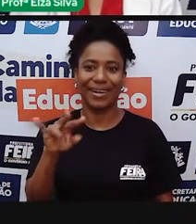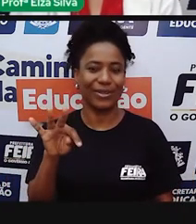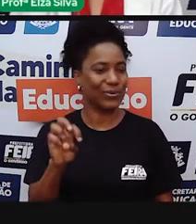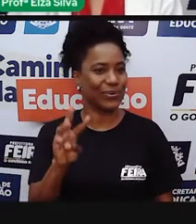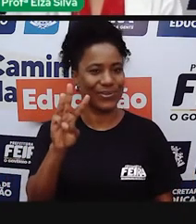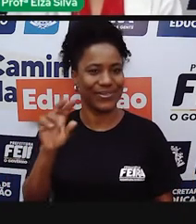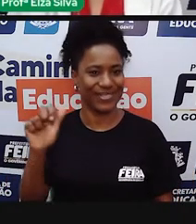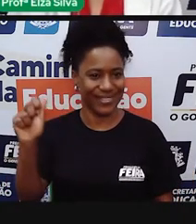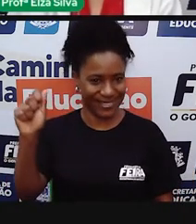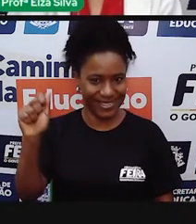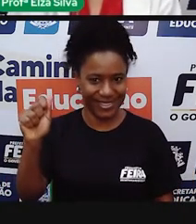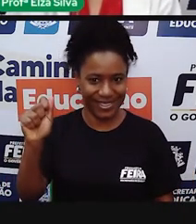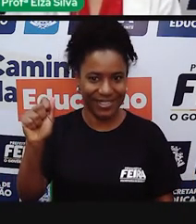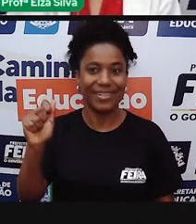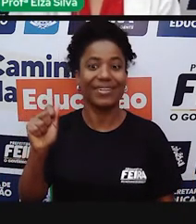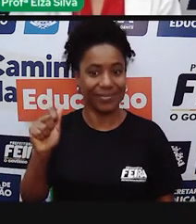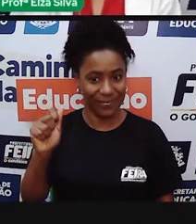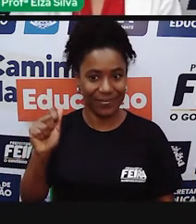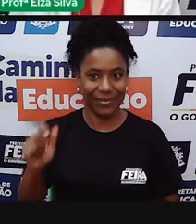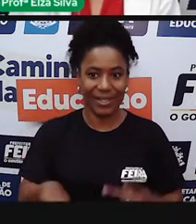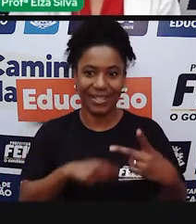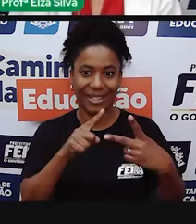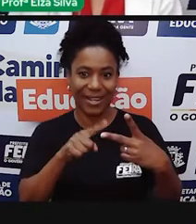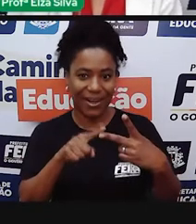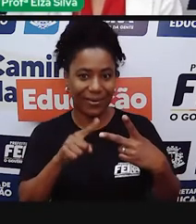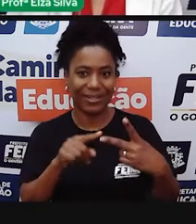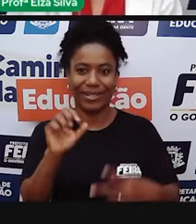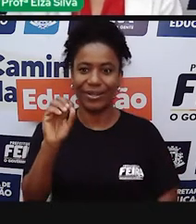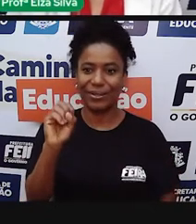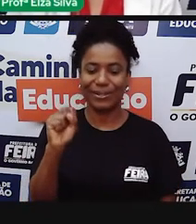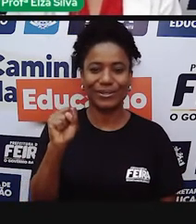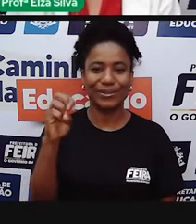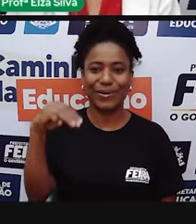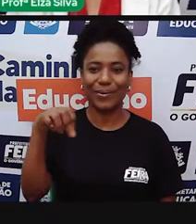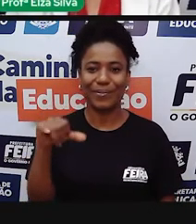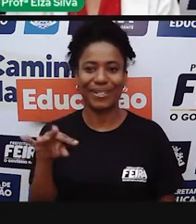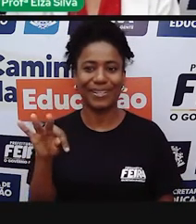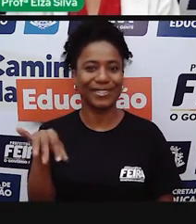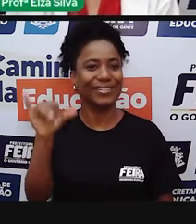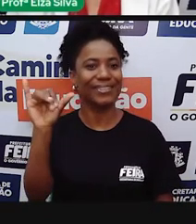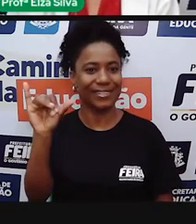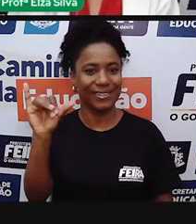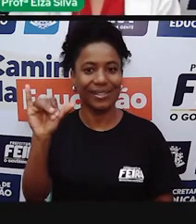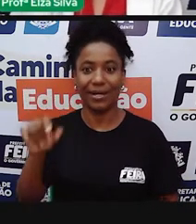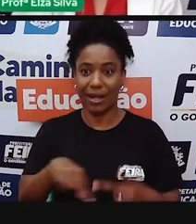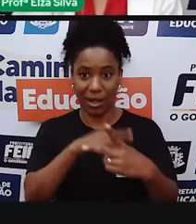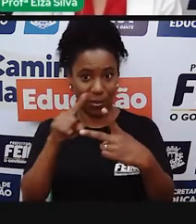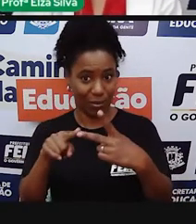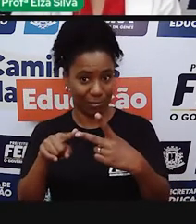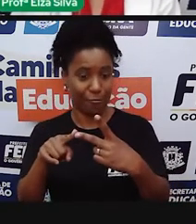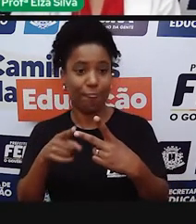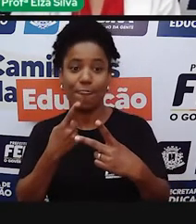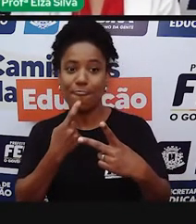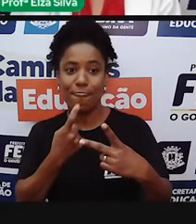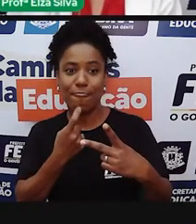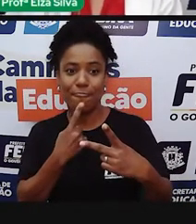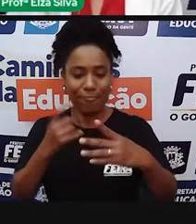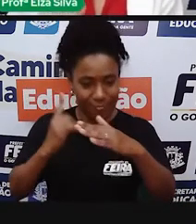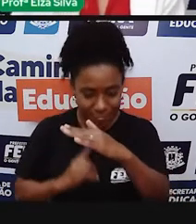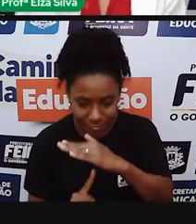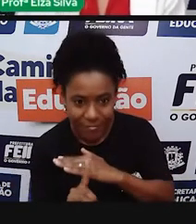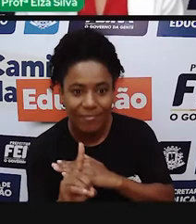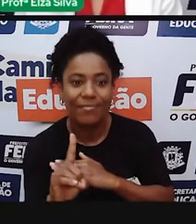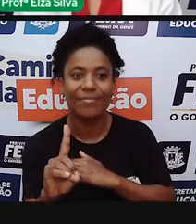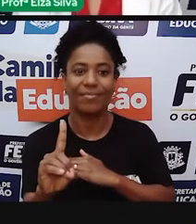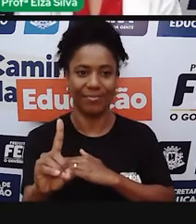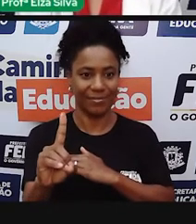Samti foi o nome dado ao mascote das Paralympic Games, né? Dos Jogos Paralímpicos.